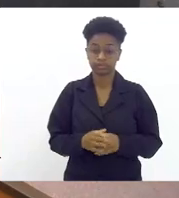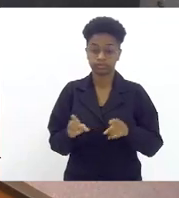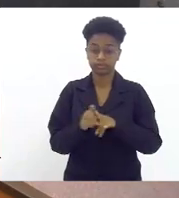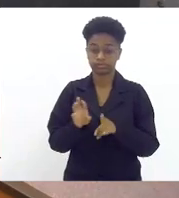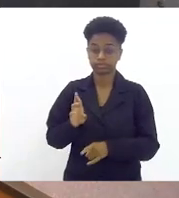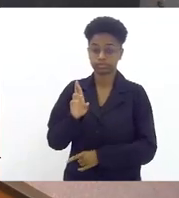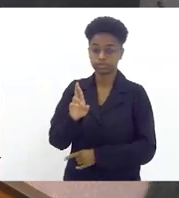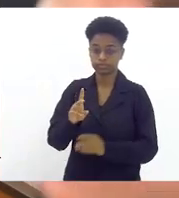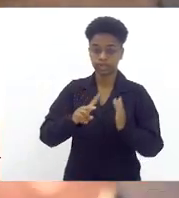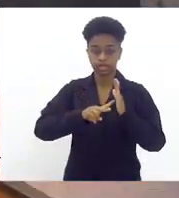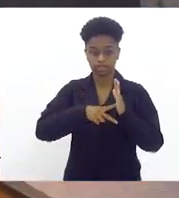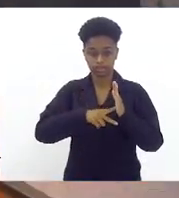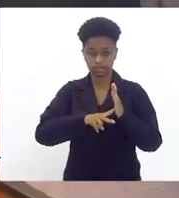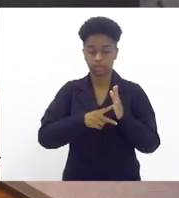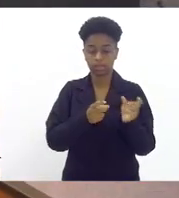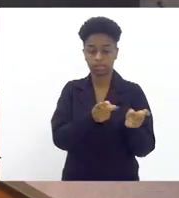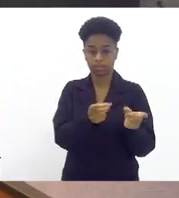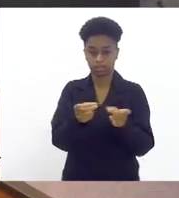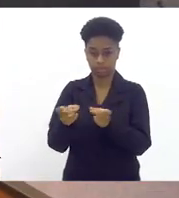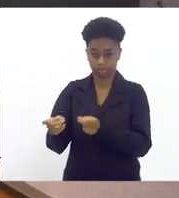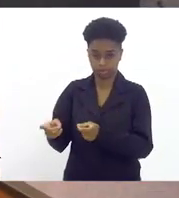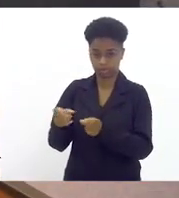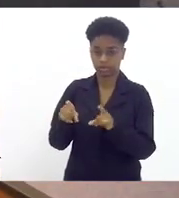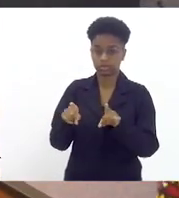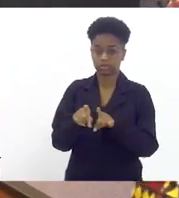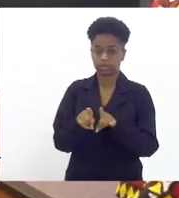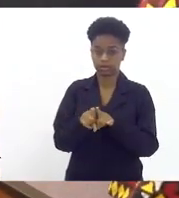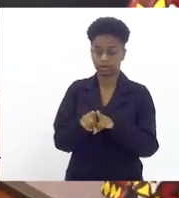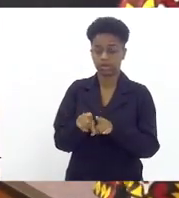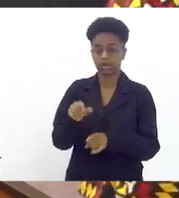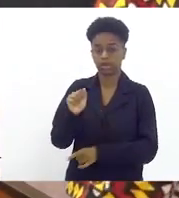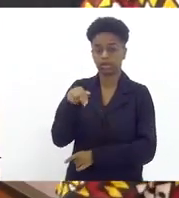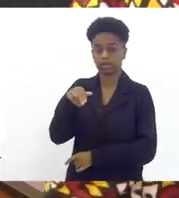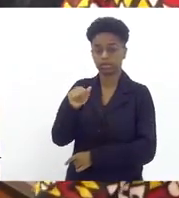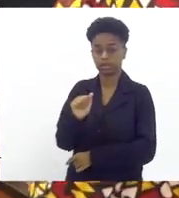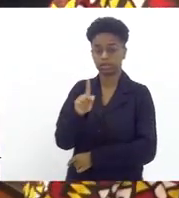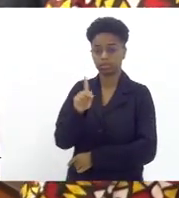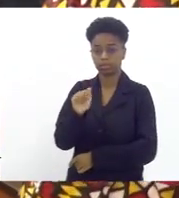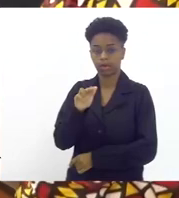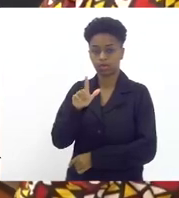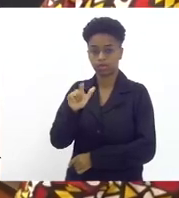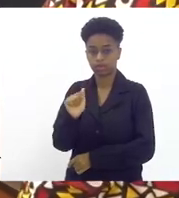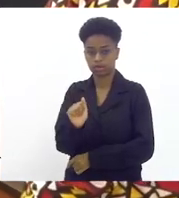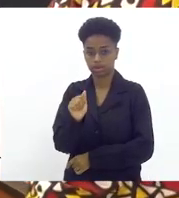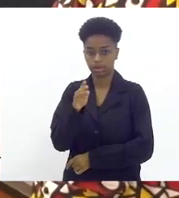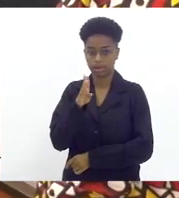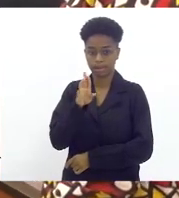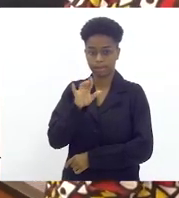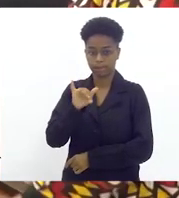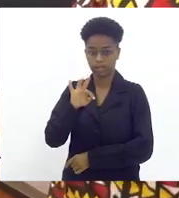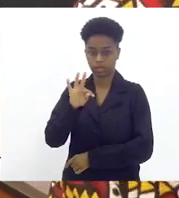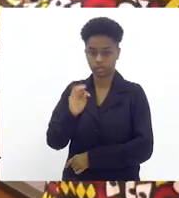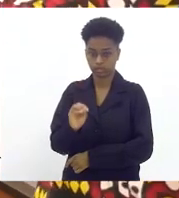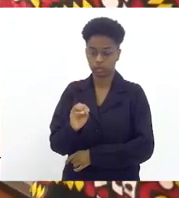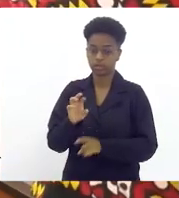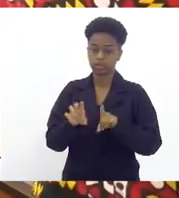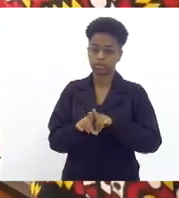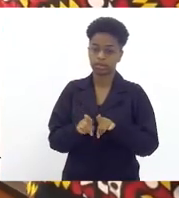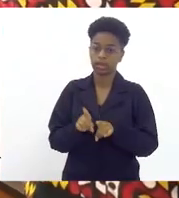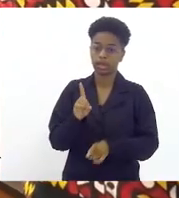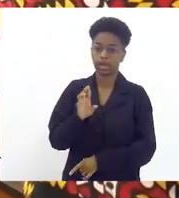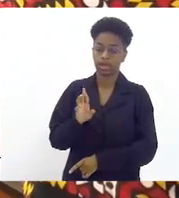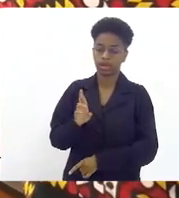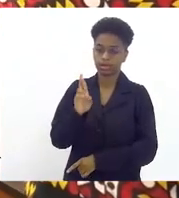Representante do Sindicato das Comerciárias e dos Comerciários, sua vice-presidenta Ana Paula Brito, por favor. Representante da Casinha, o